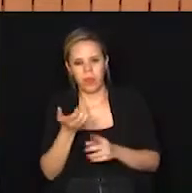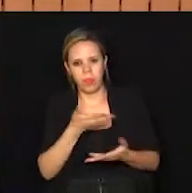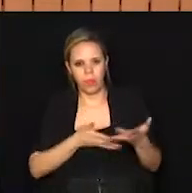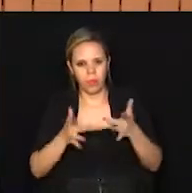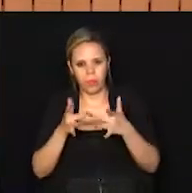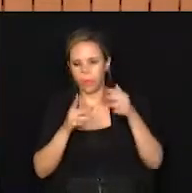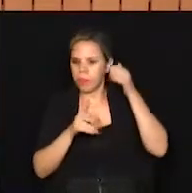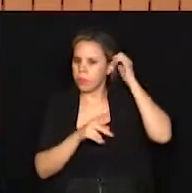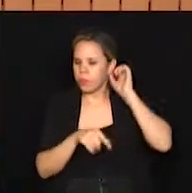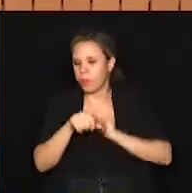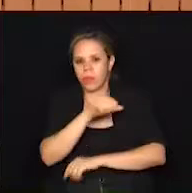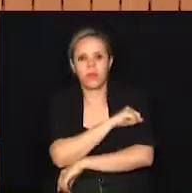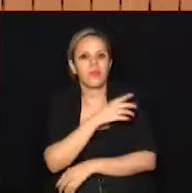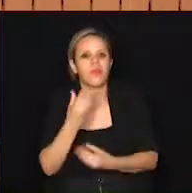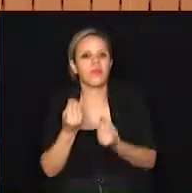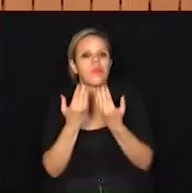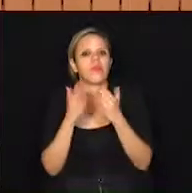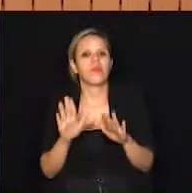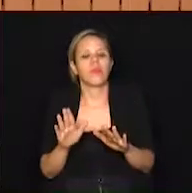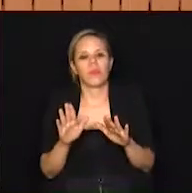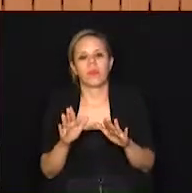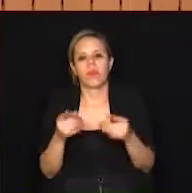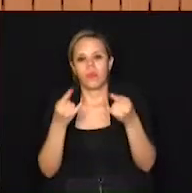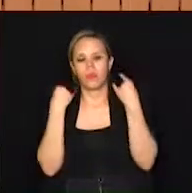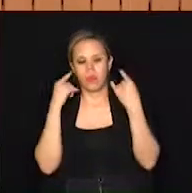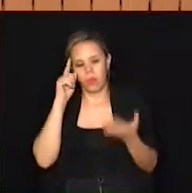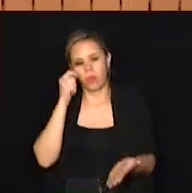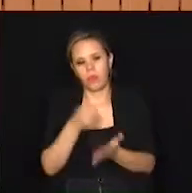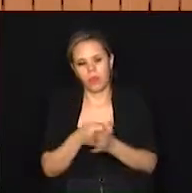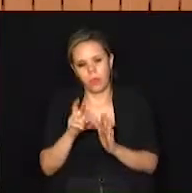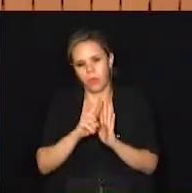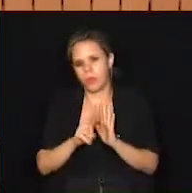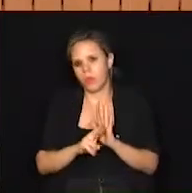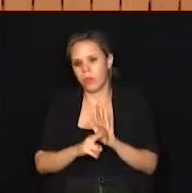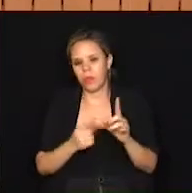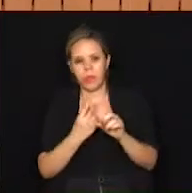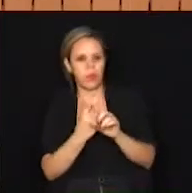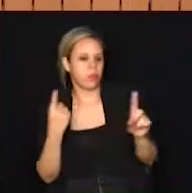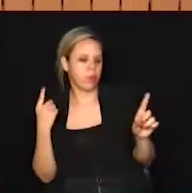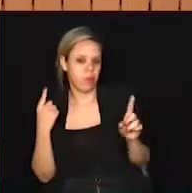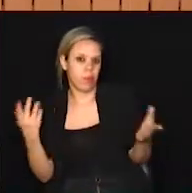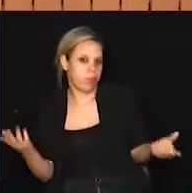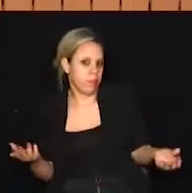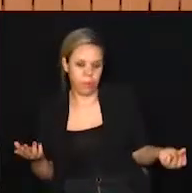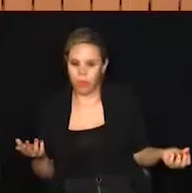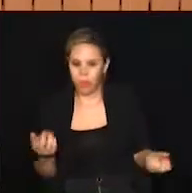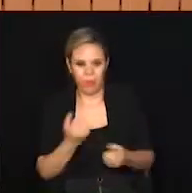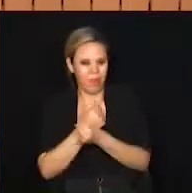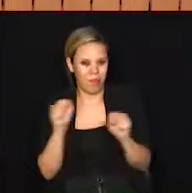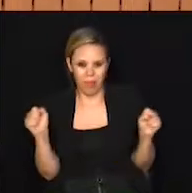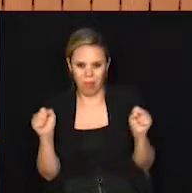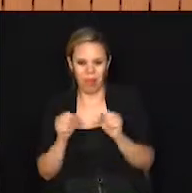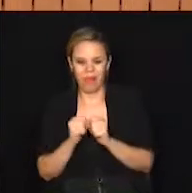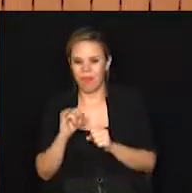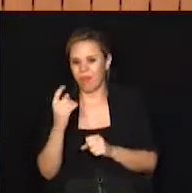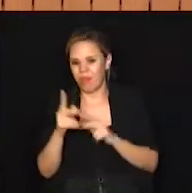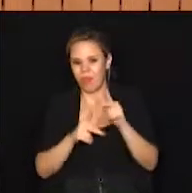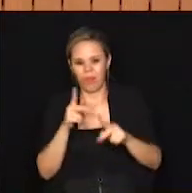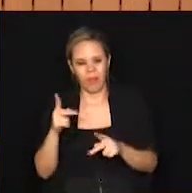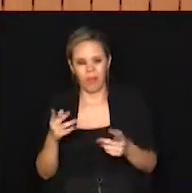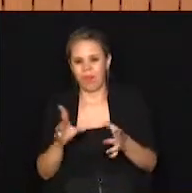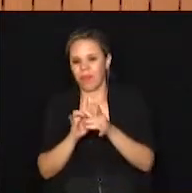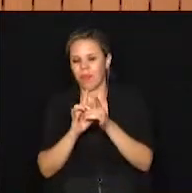Eu vou ao longo aqui do debate e lendo as contribuições do público. Aí, caso alguém queira também comentar, fique à vontade,